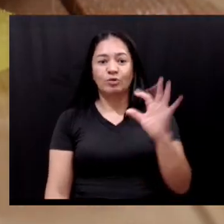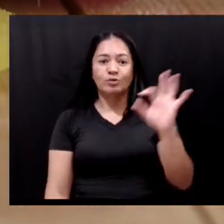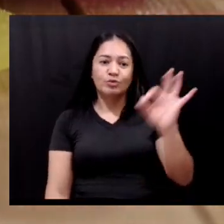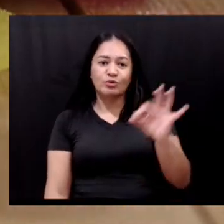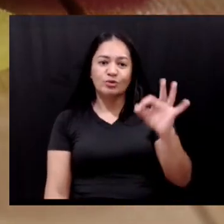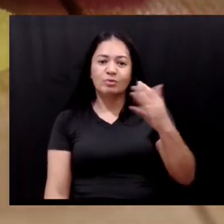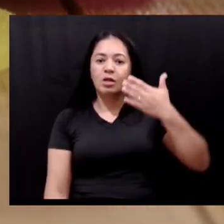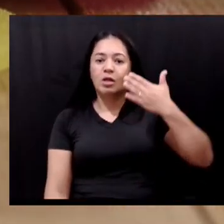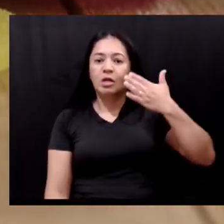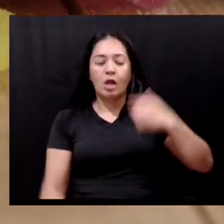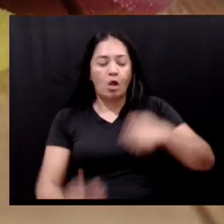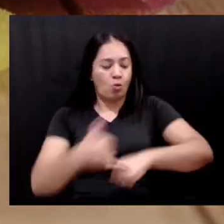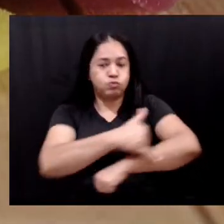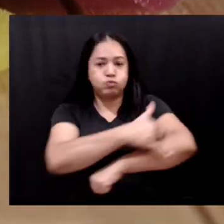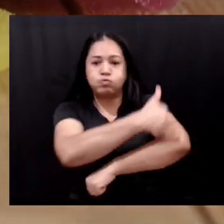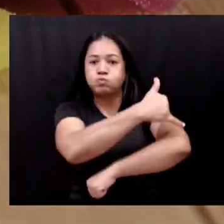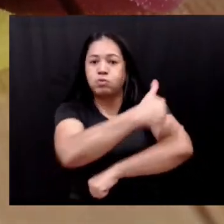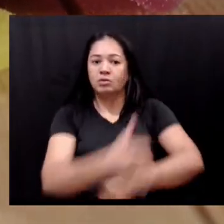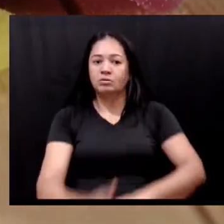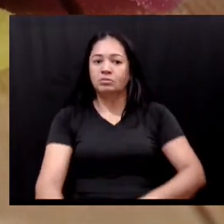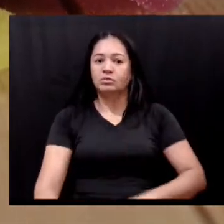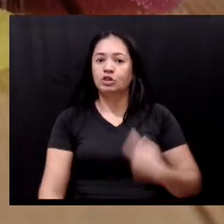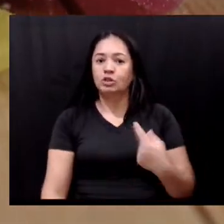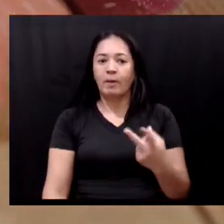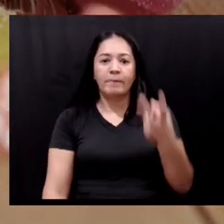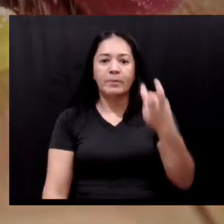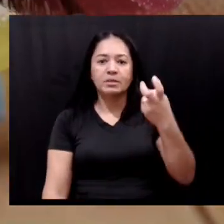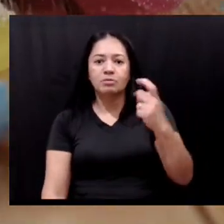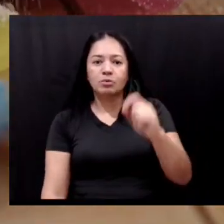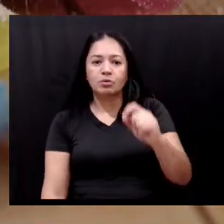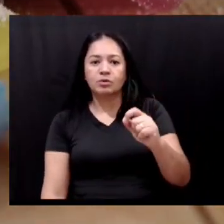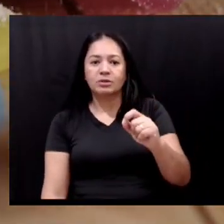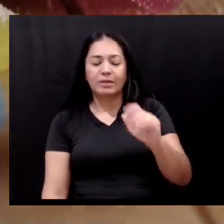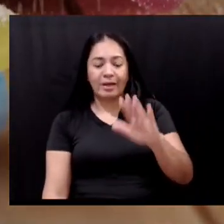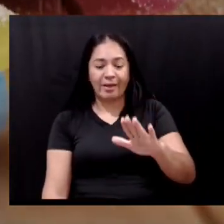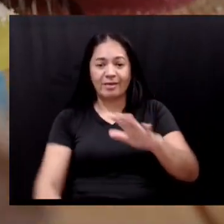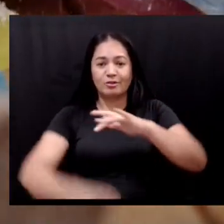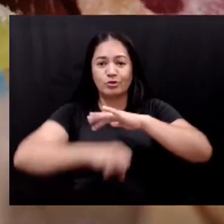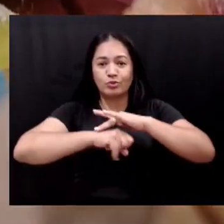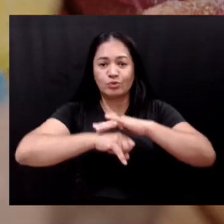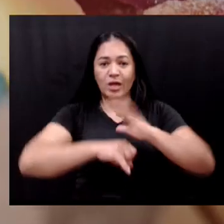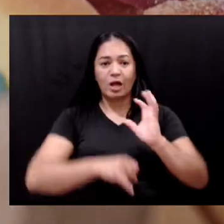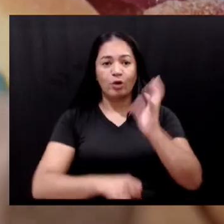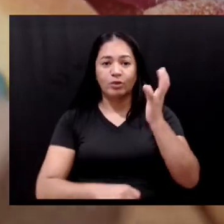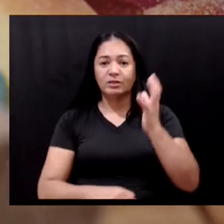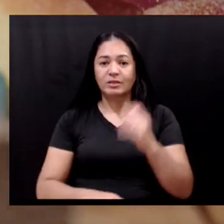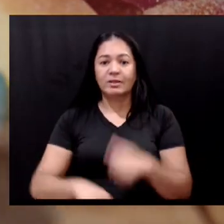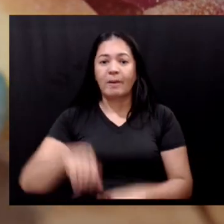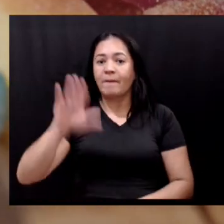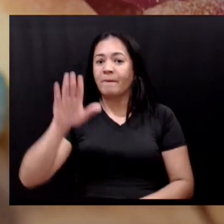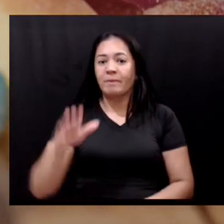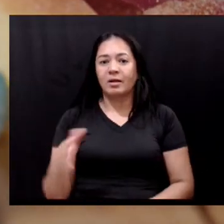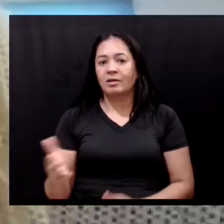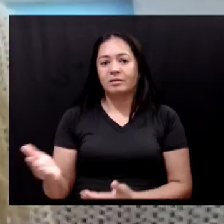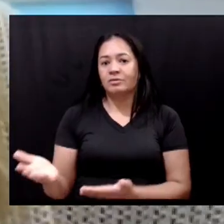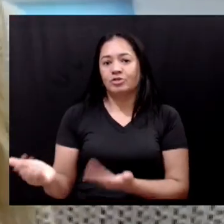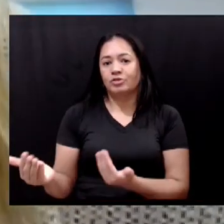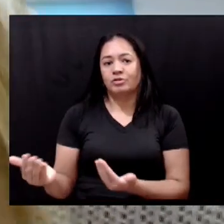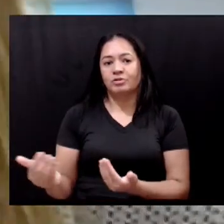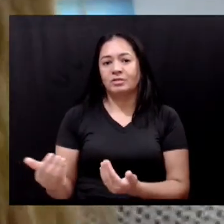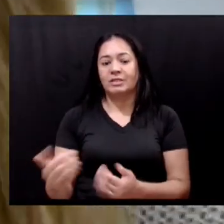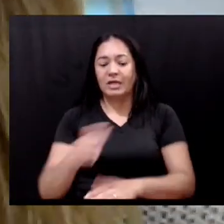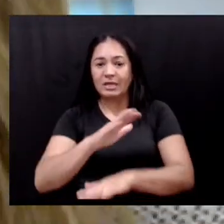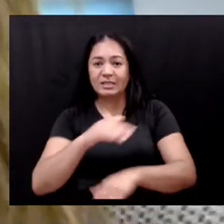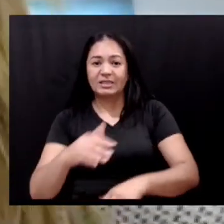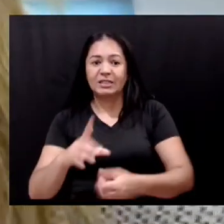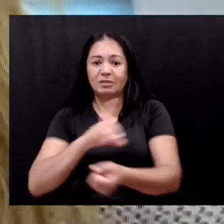obesidade. Então a gente vê que essas doenças estão acontecendo muito mais cedo. A gente vê crianças diabéticas com hipertensão, crianças,